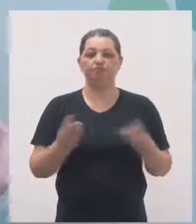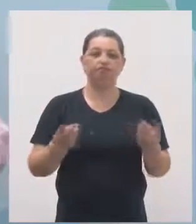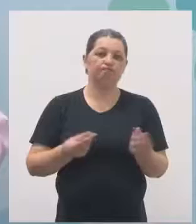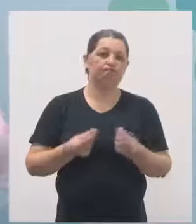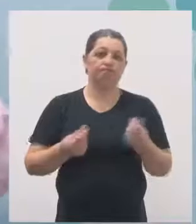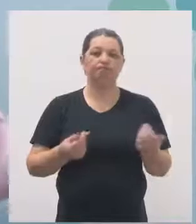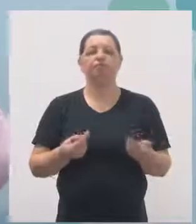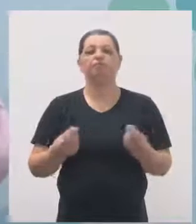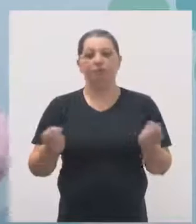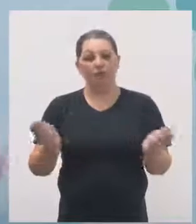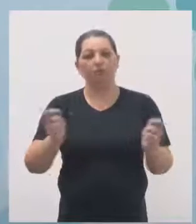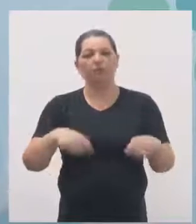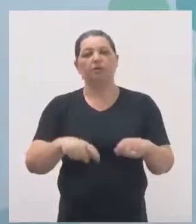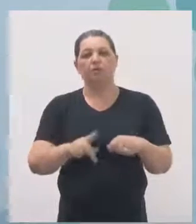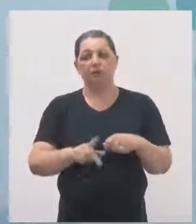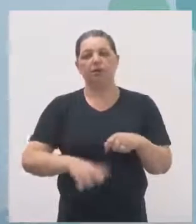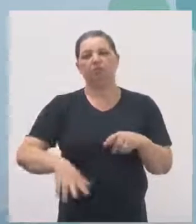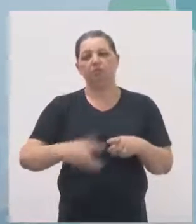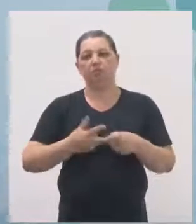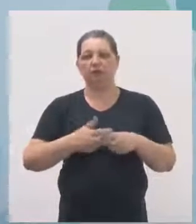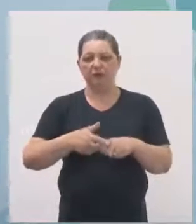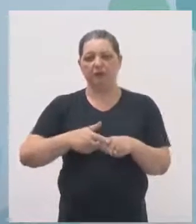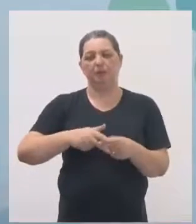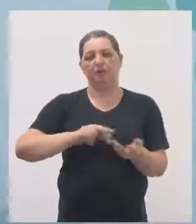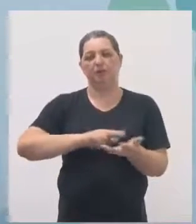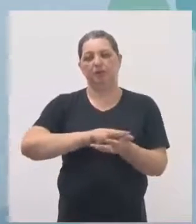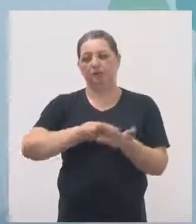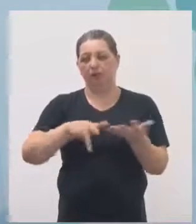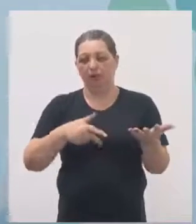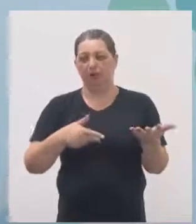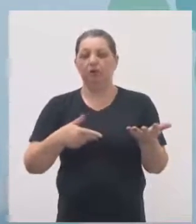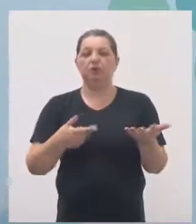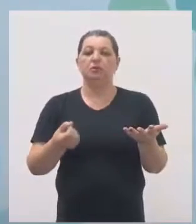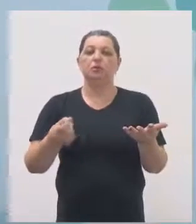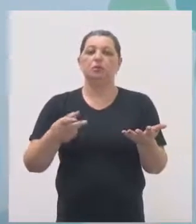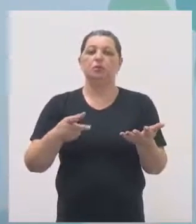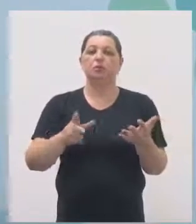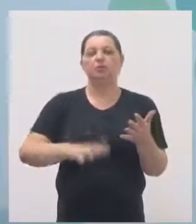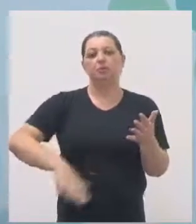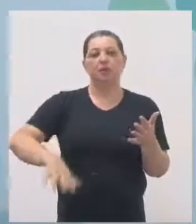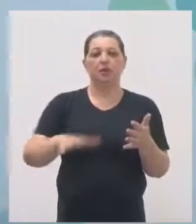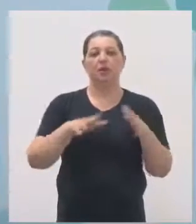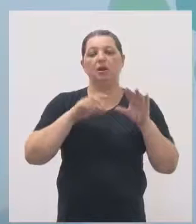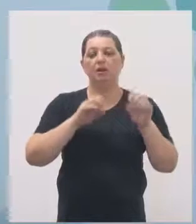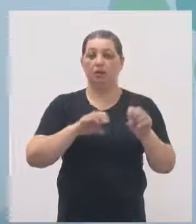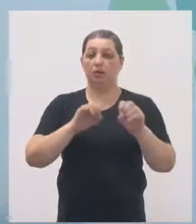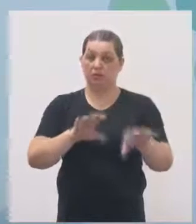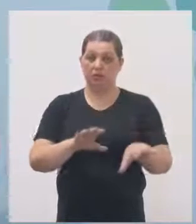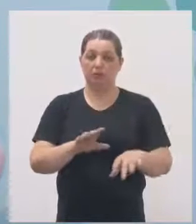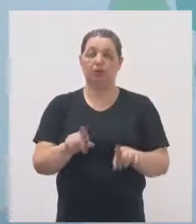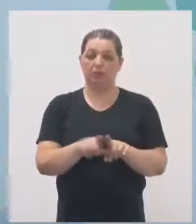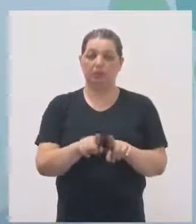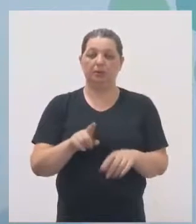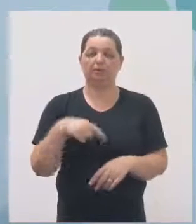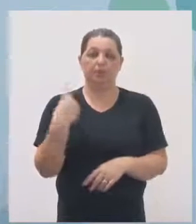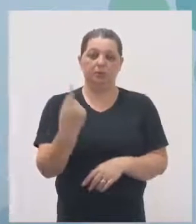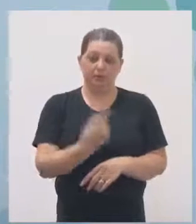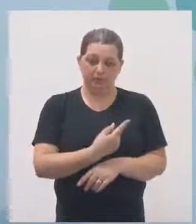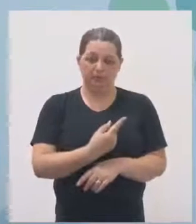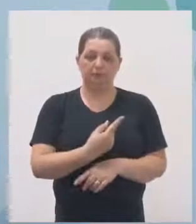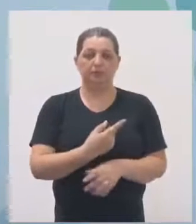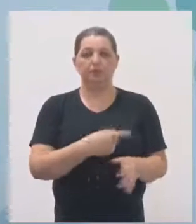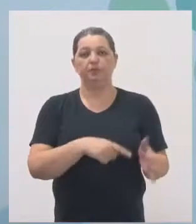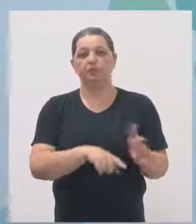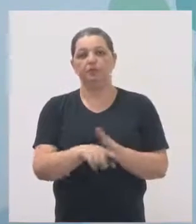muita propriedade para falar de certas ferramentas ou mesmo da parte educacional, né? Então a gente foi atrás e